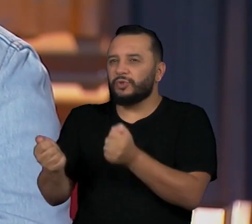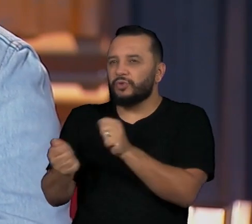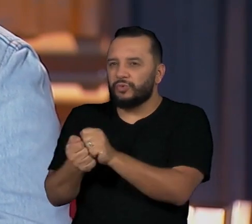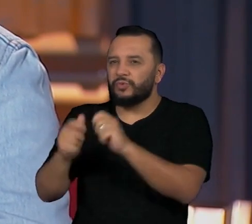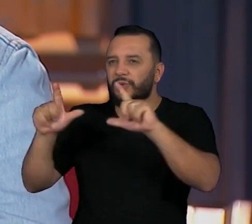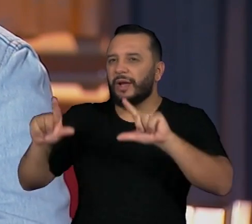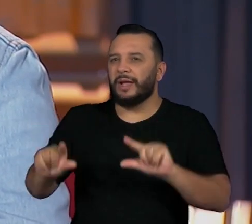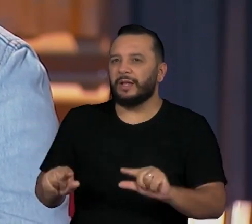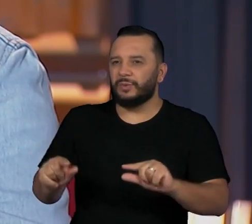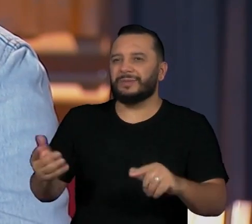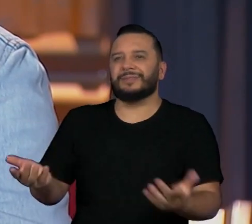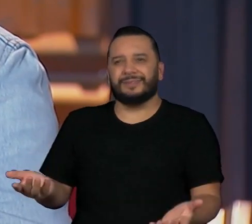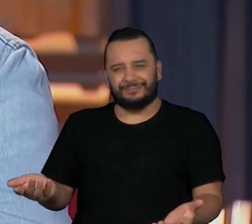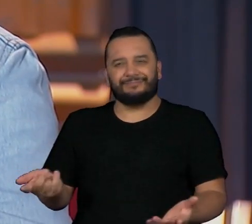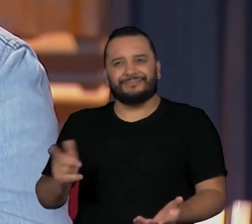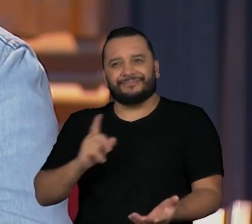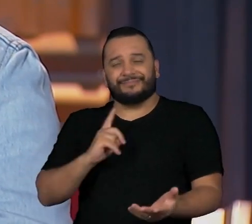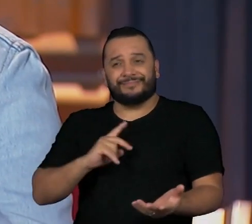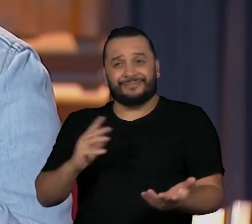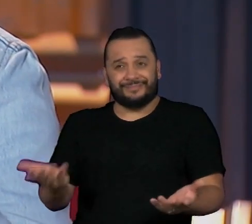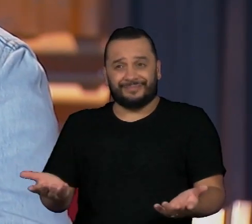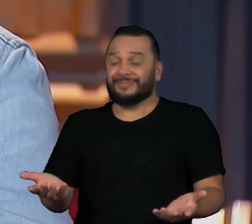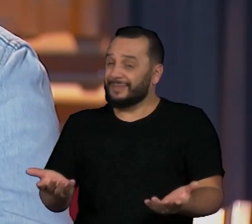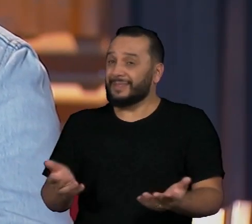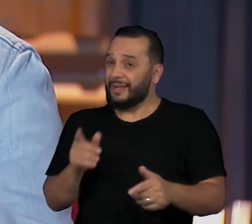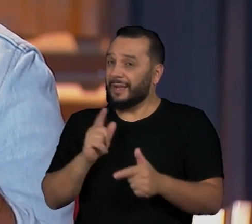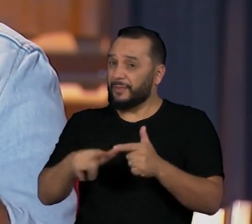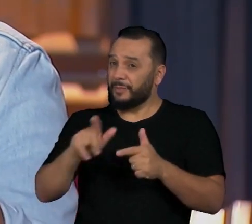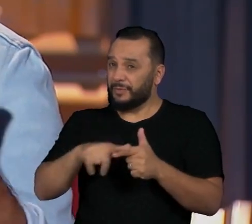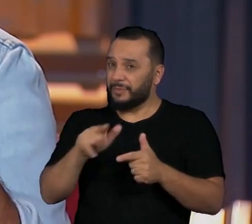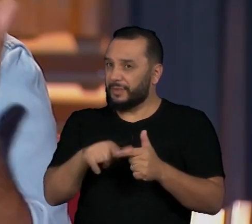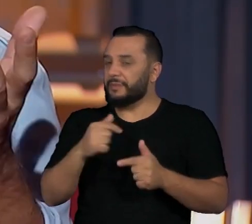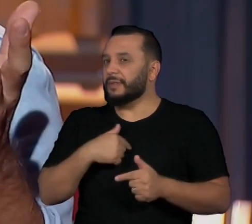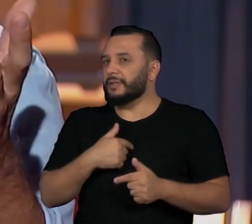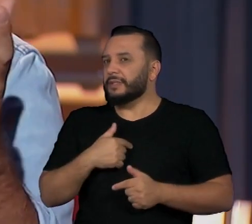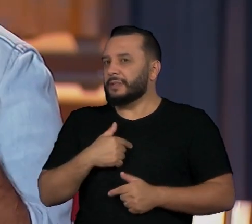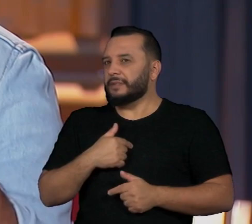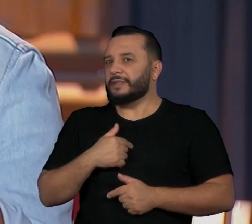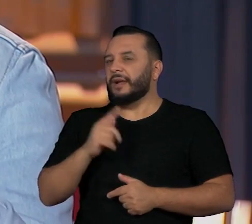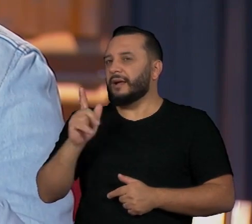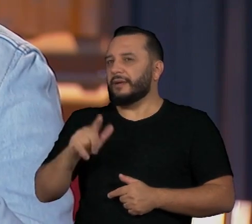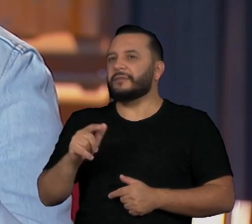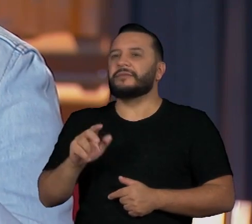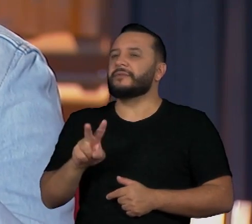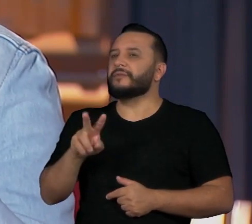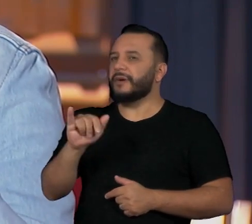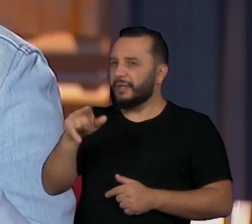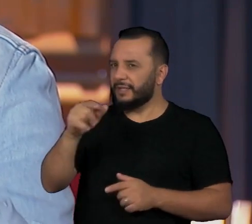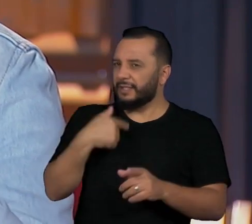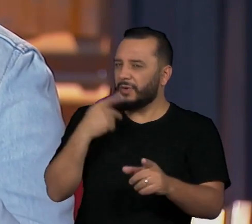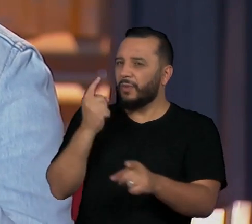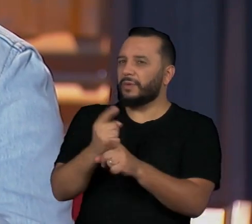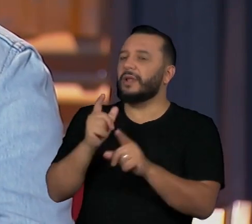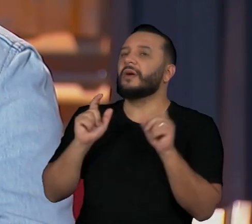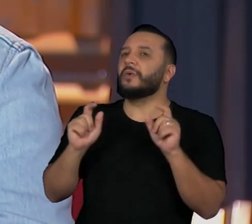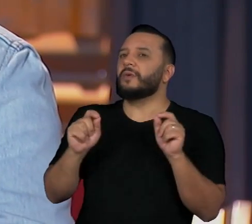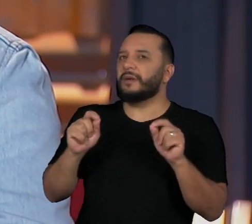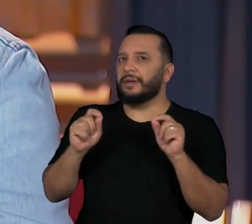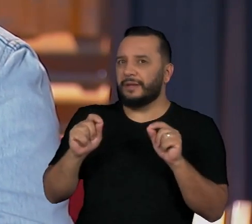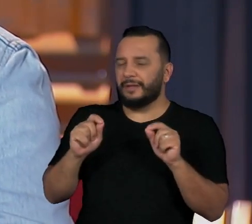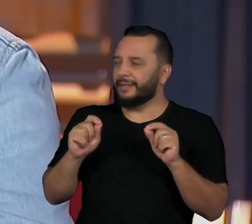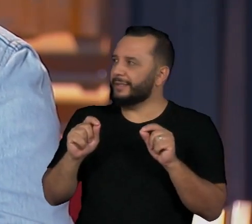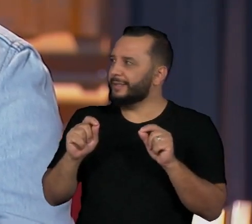um luxo, né? E é uma epidemia que vai virar, porque já virou pandemia. Você vai encontrar esse tipo de